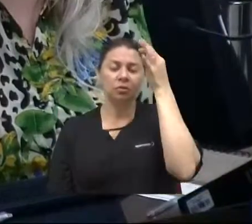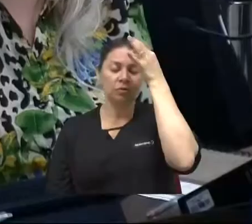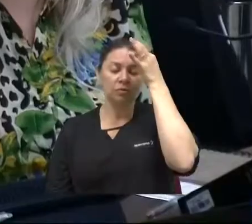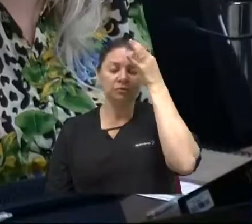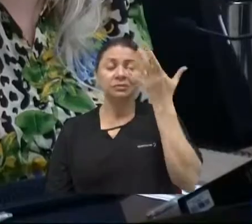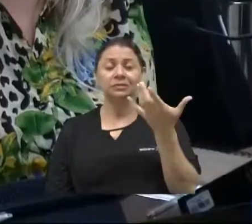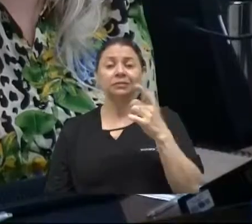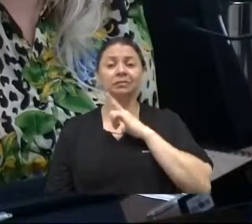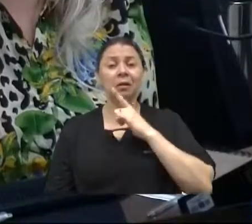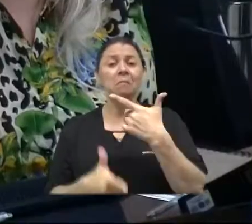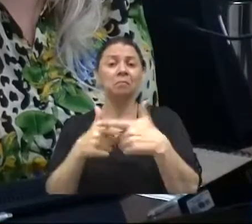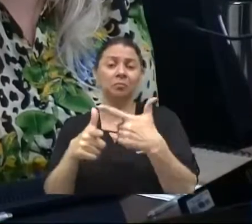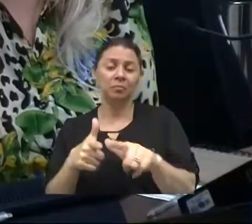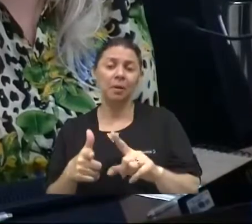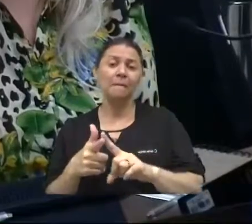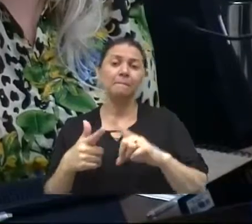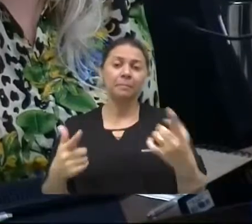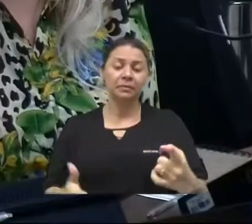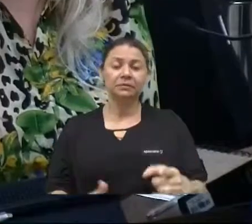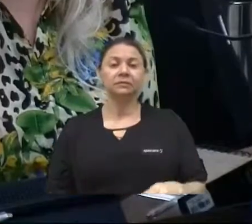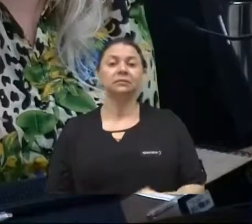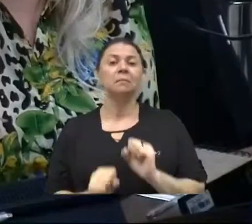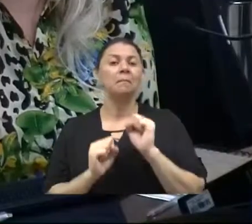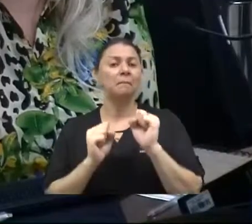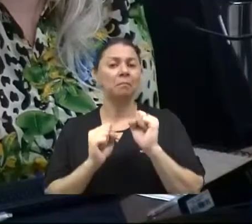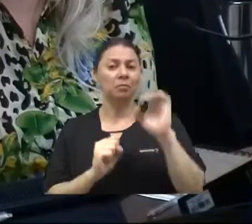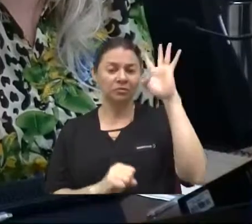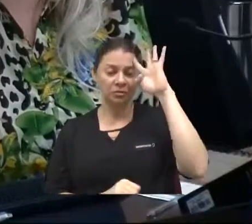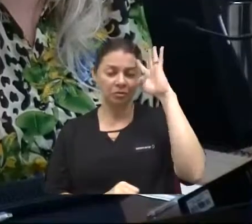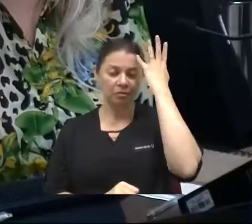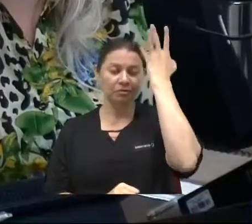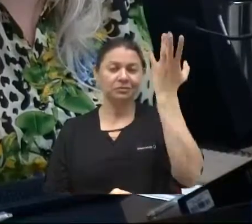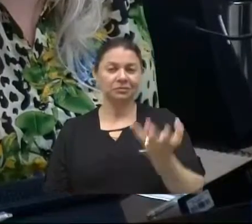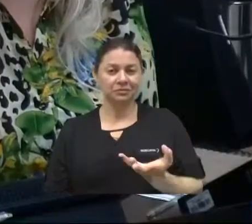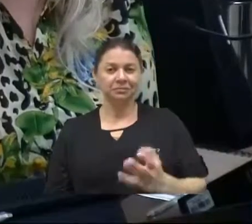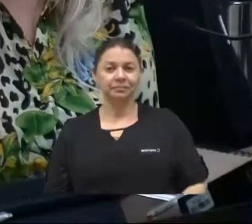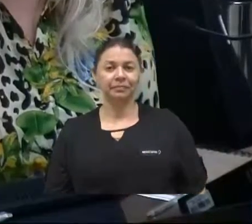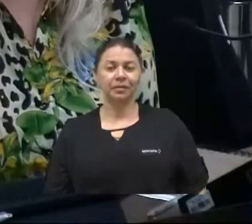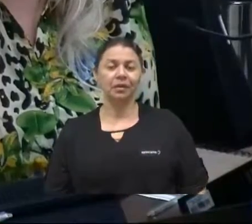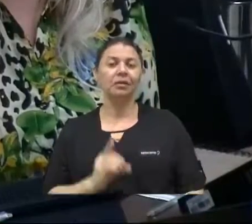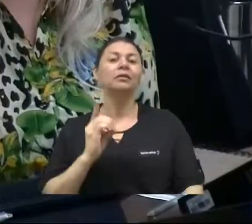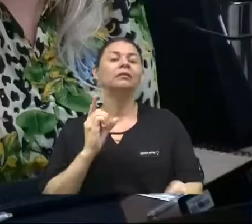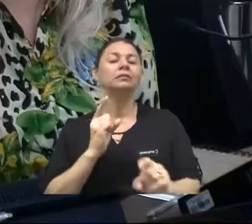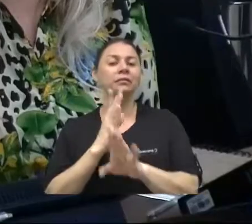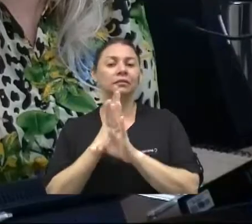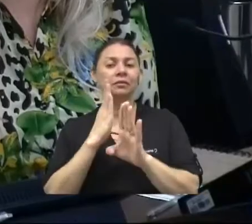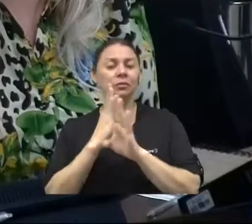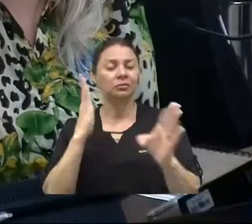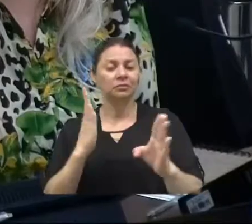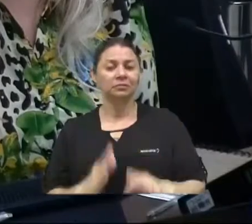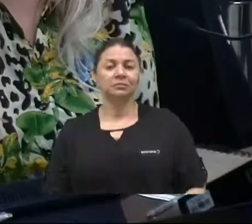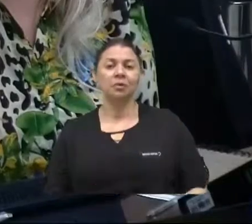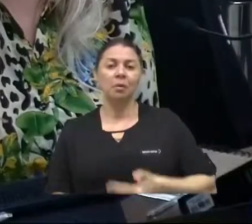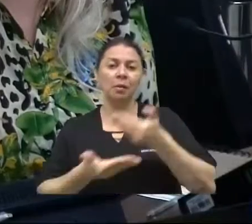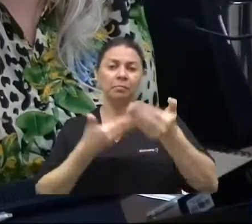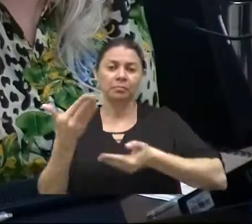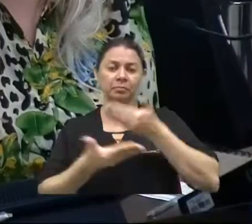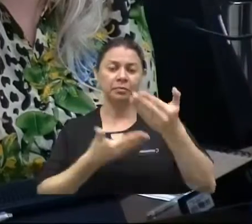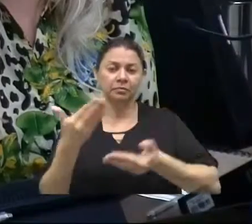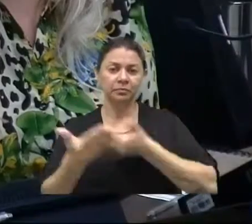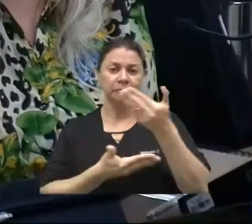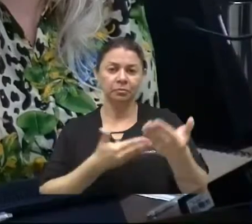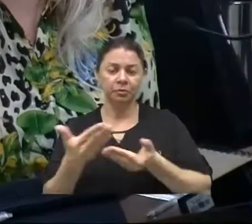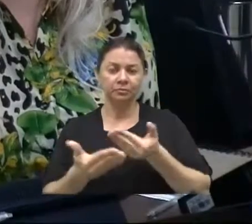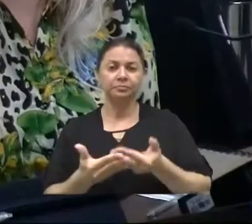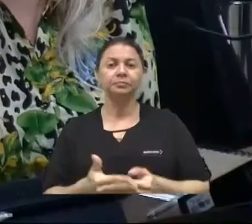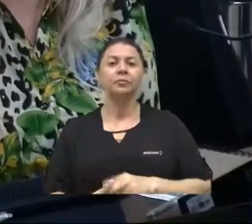problemas. Existindo problemas, existem as soluções, são solucionadas através de conversas, mostrando aí